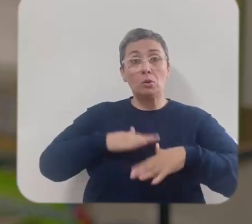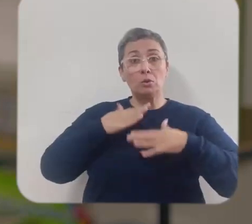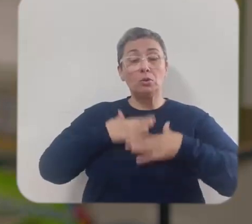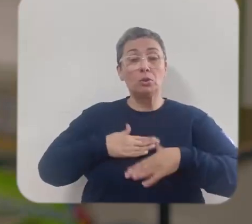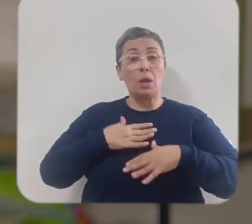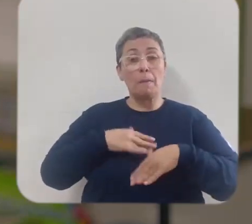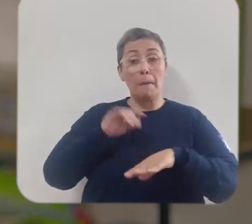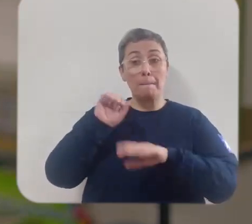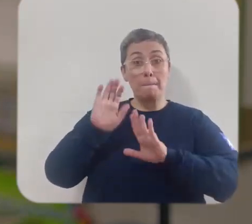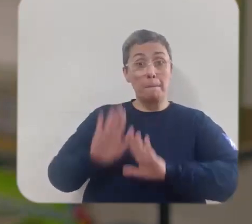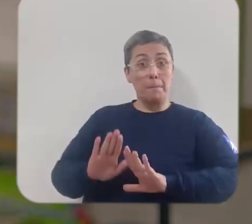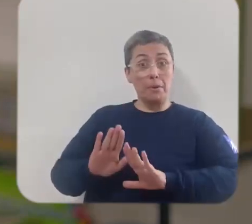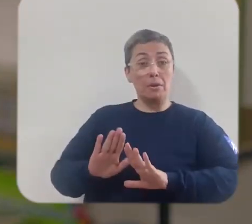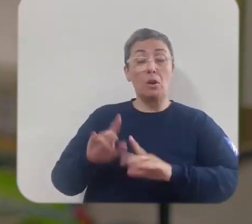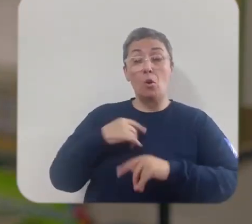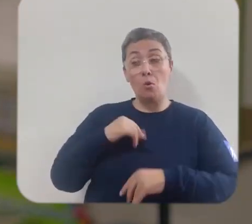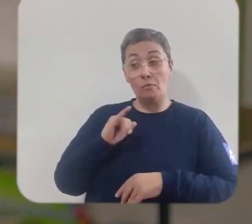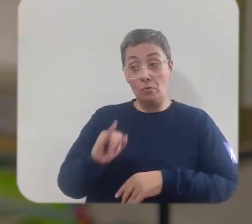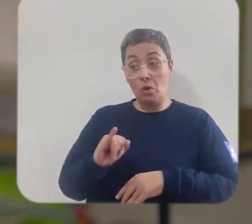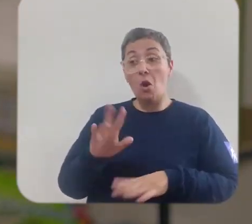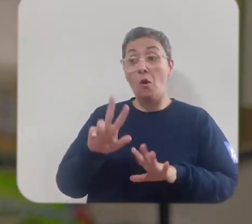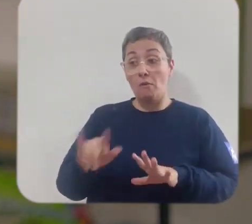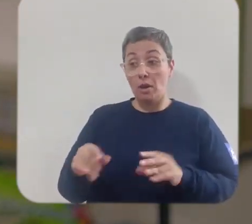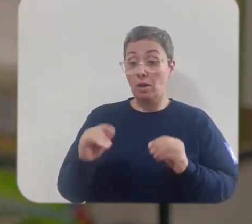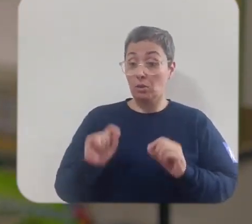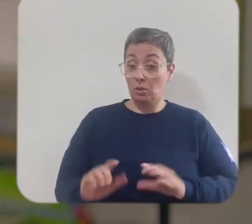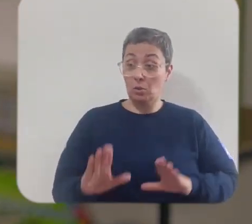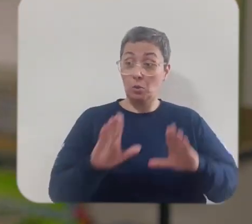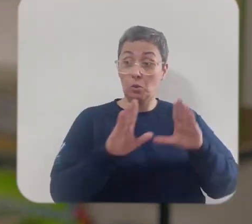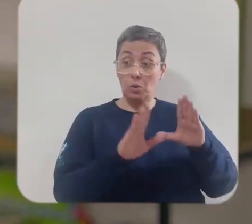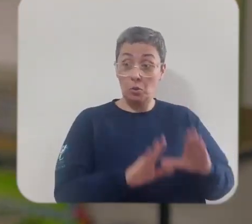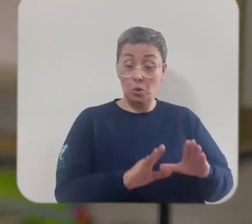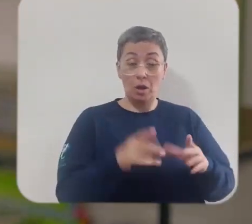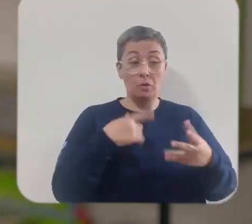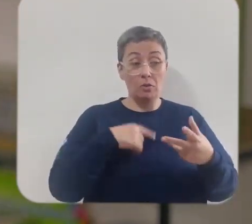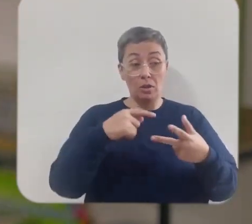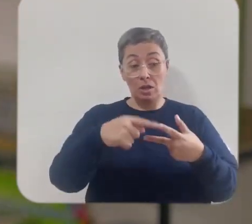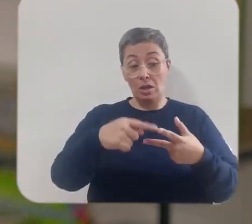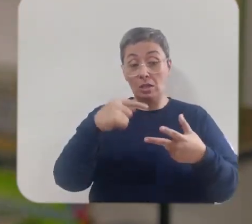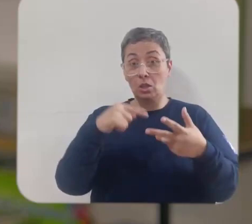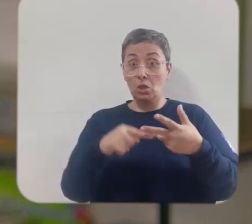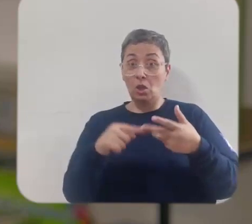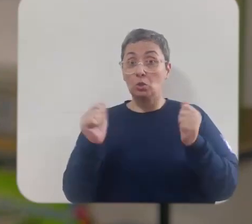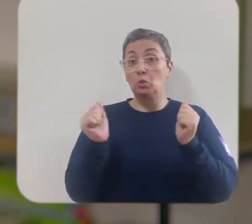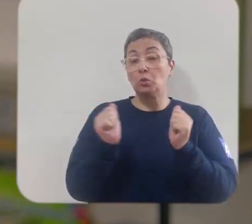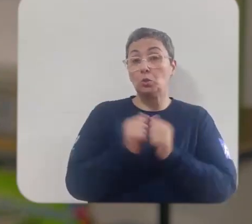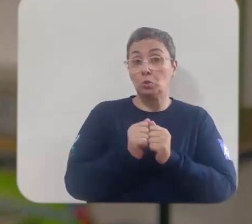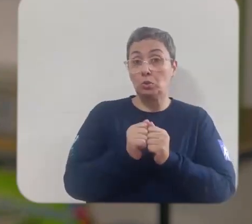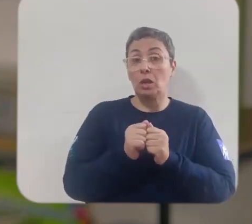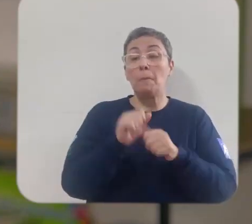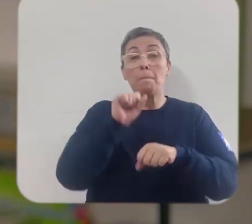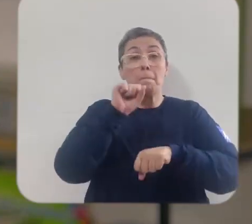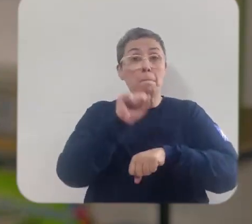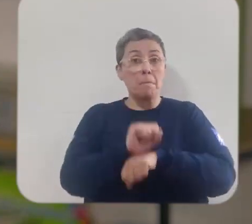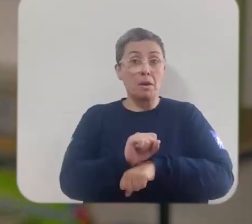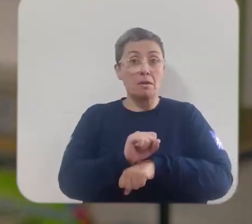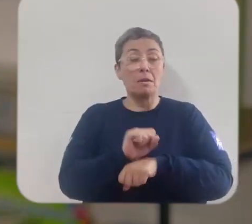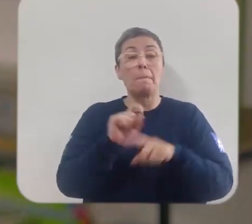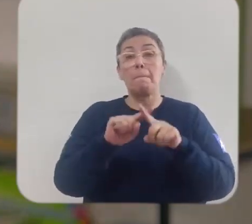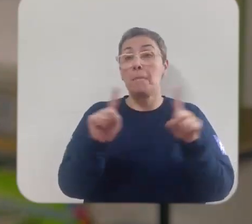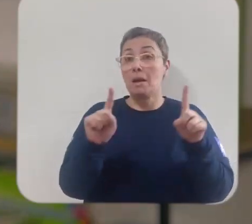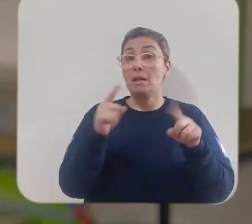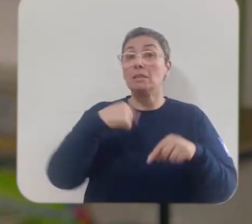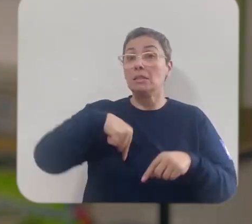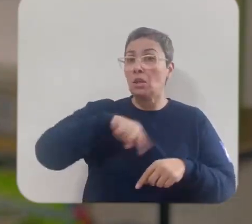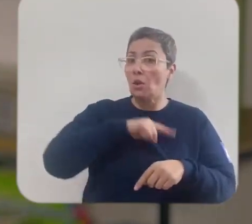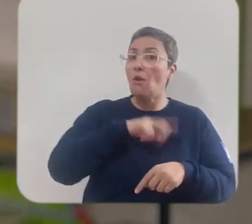um pare, que aí eu vou dizer, olha, eu vou colocar isso entre esta atividade e esta pausa. Mas